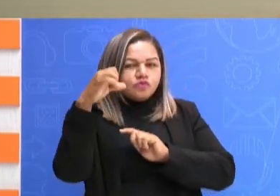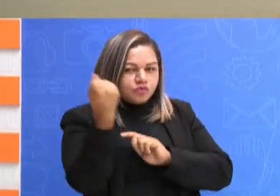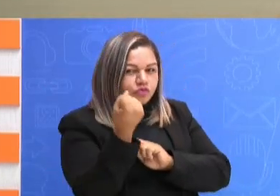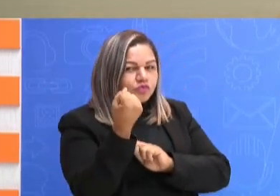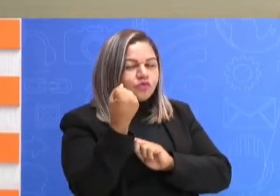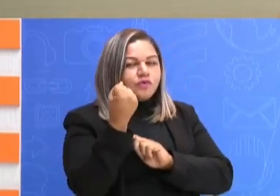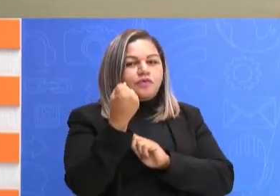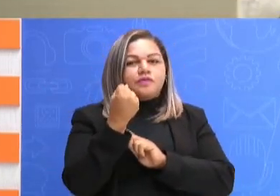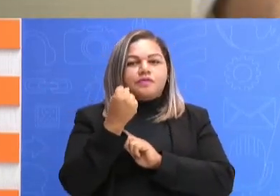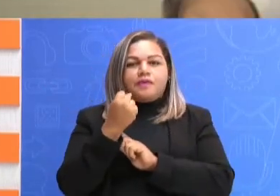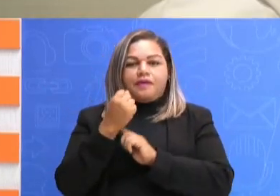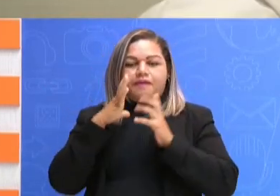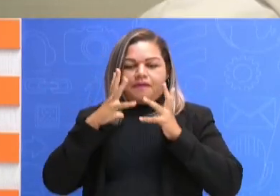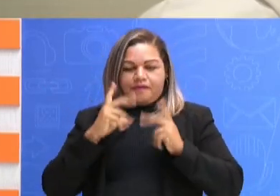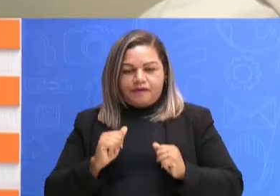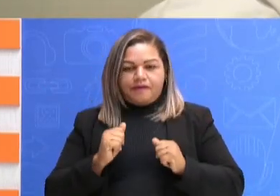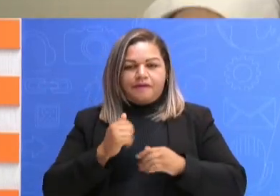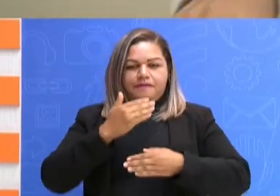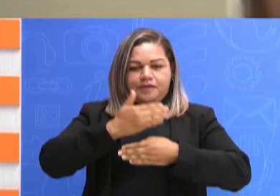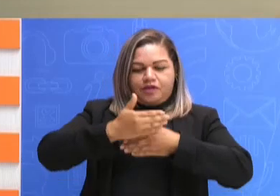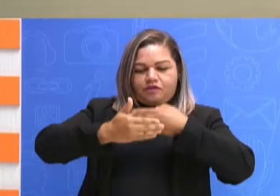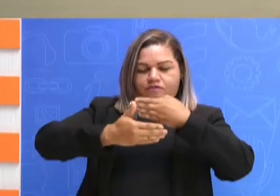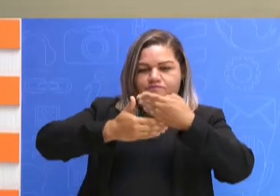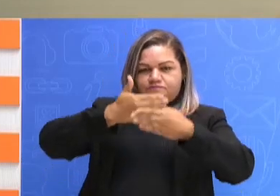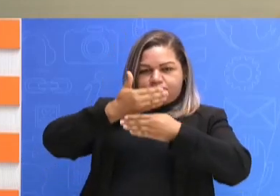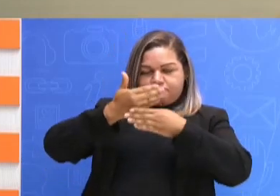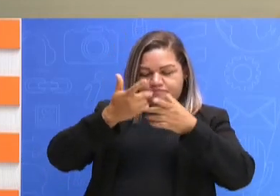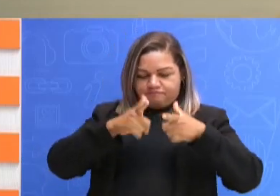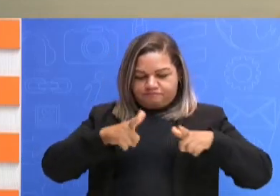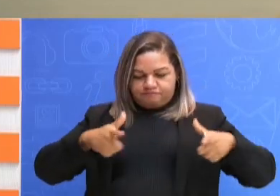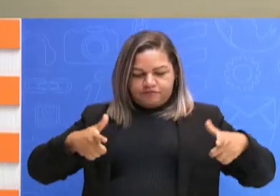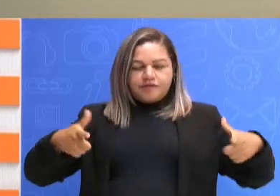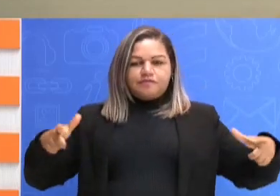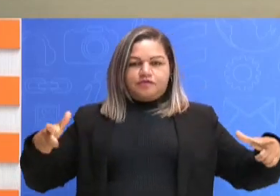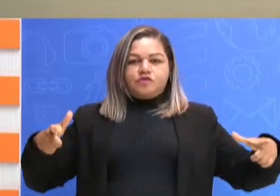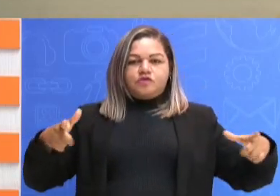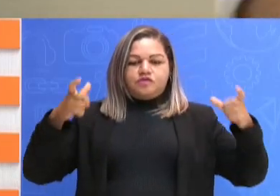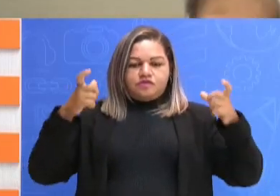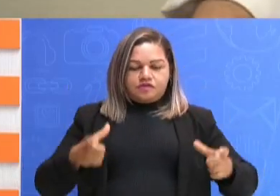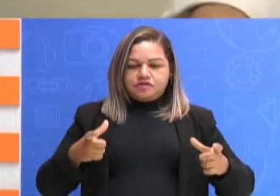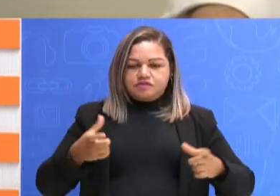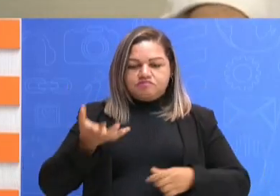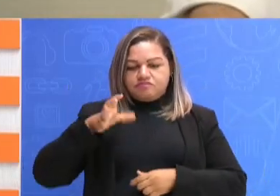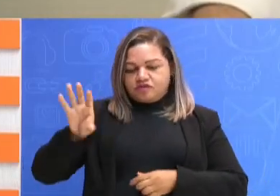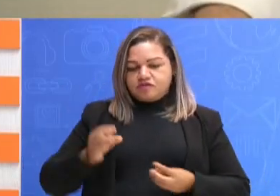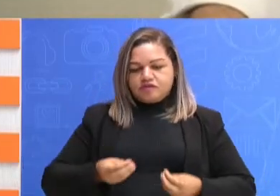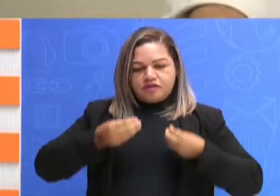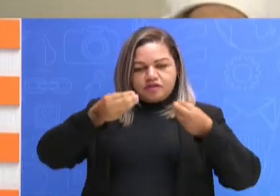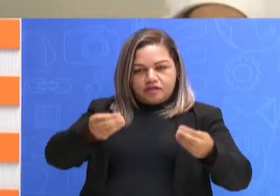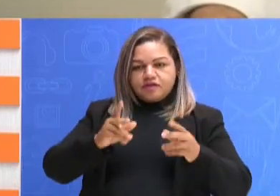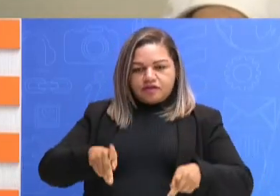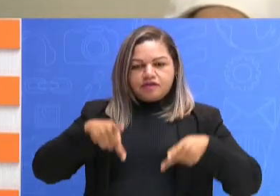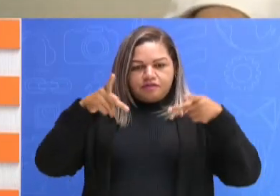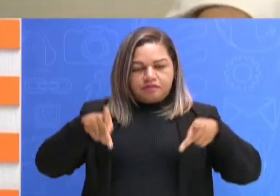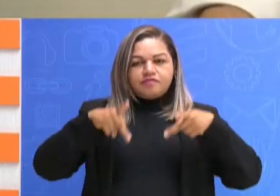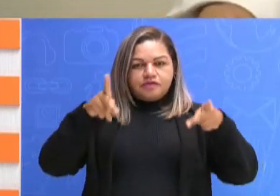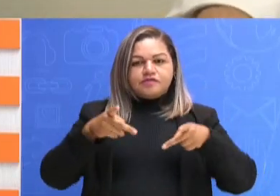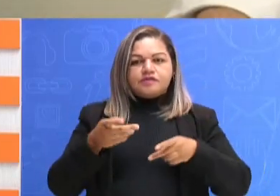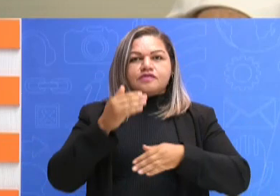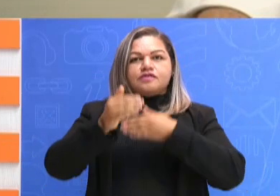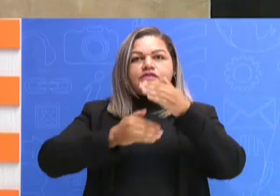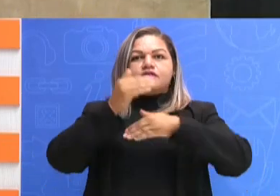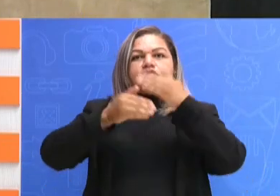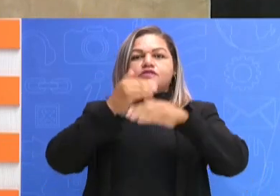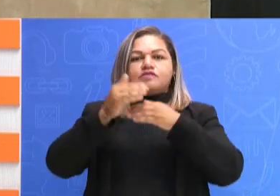a pessoa limpe o terreno e mure o seu terreno. Porque se ele não quer o terreno, então que ele dê o terreno para a população, porque a população vai construir sua casa.